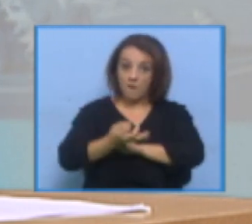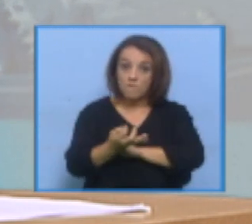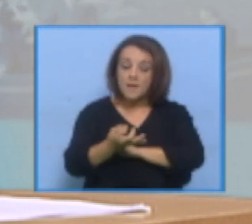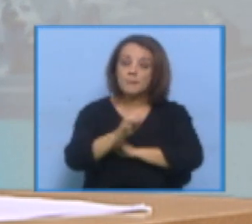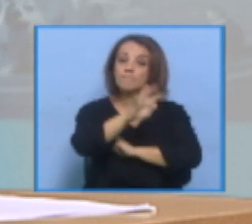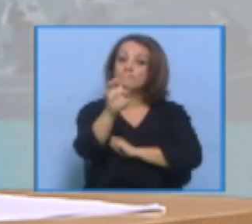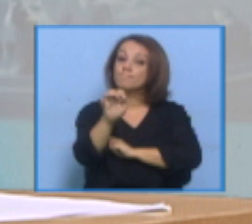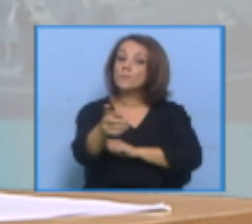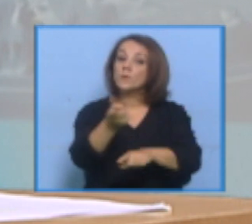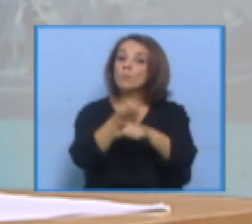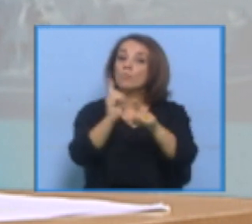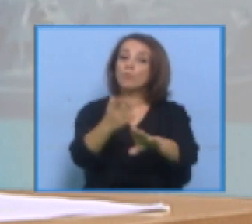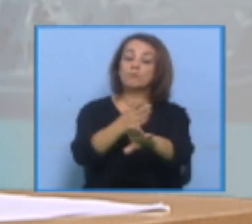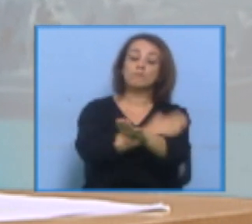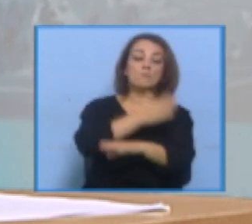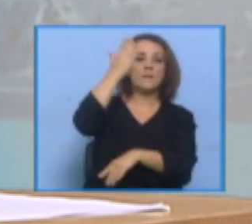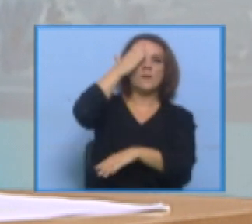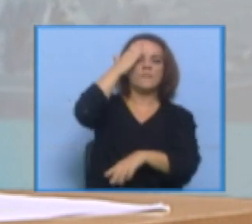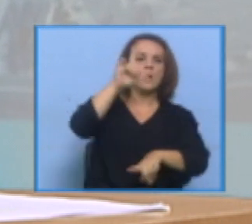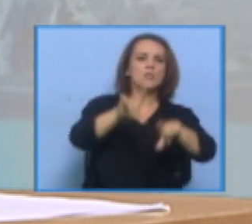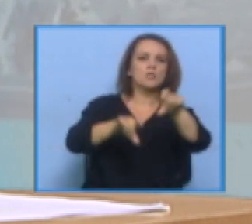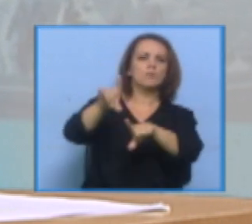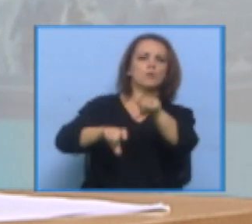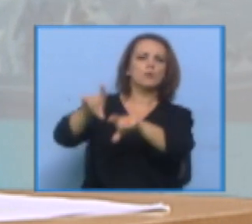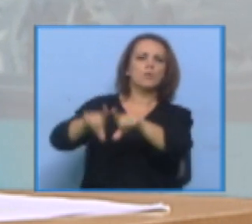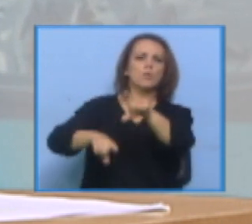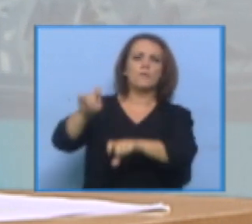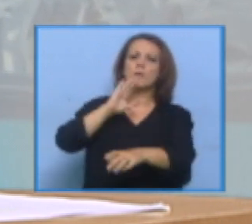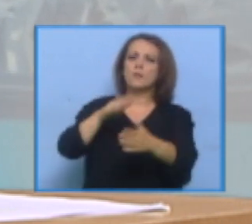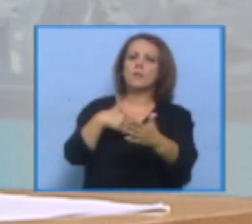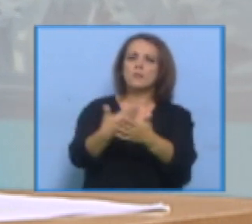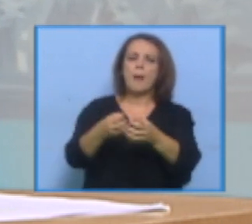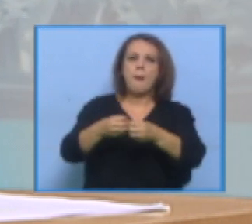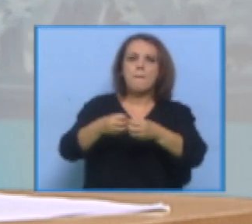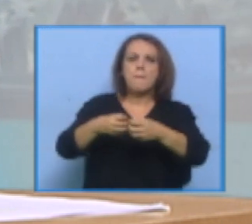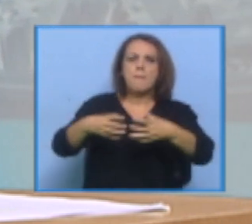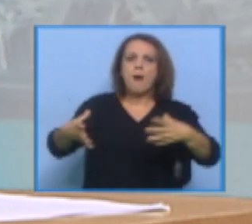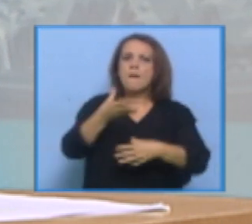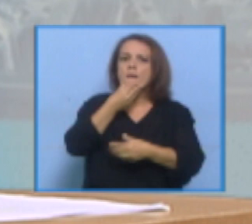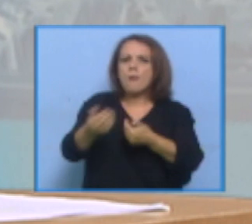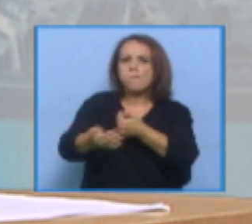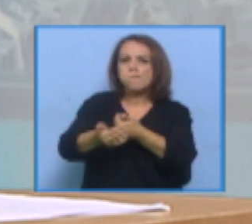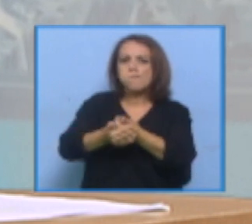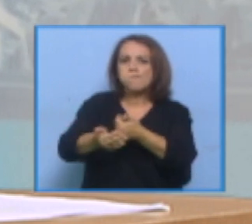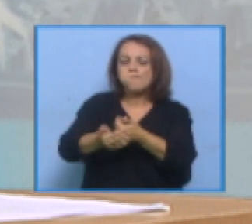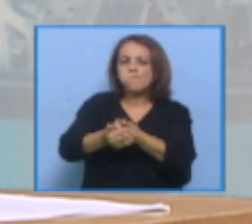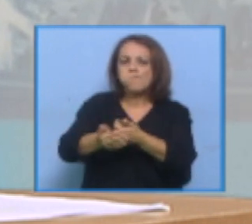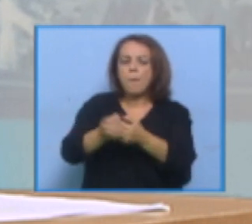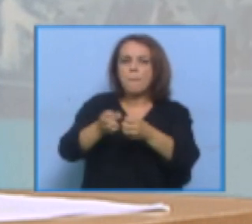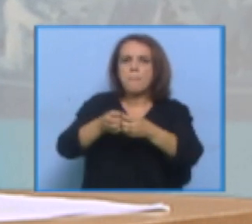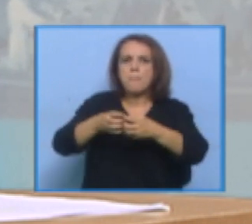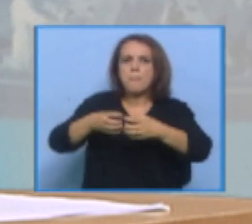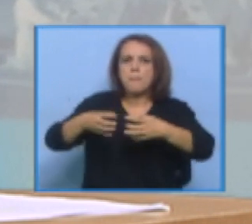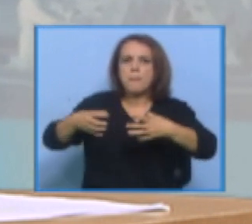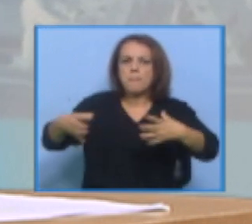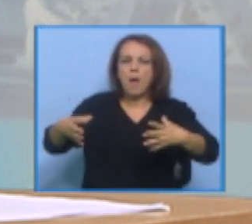demográficas apontam para um envelhecimento acelerado e bastante disruptivo